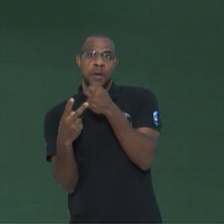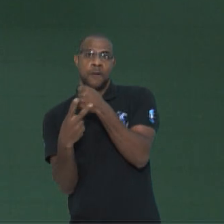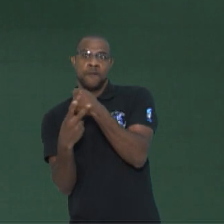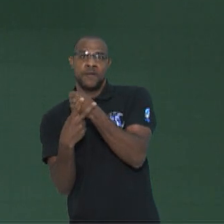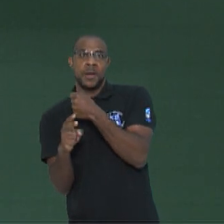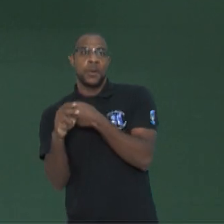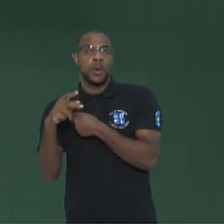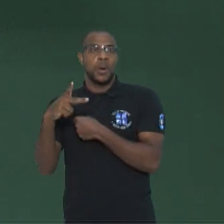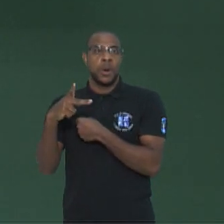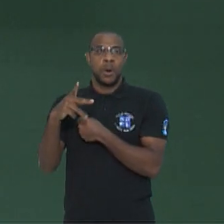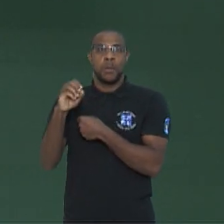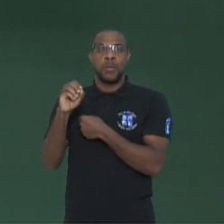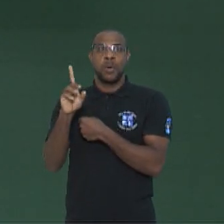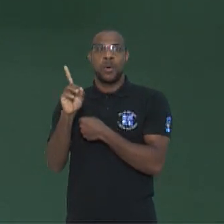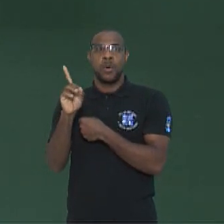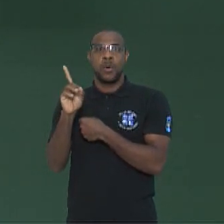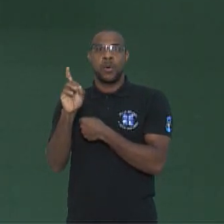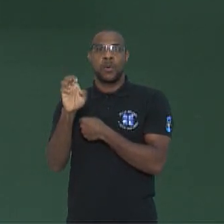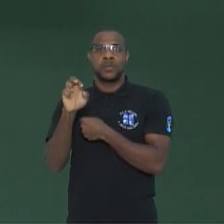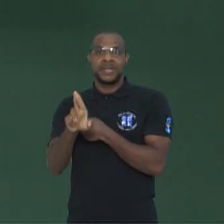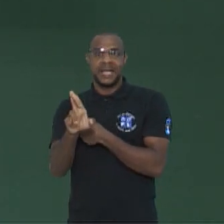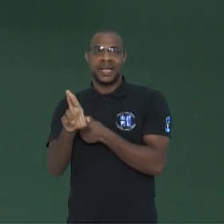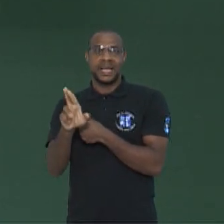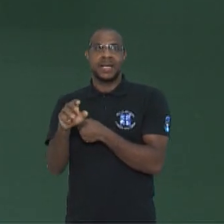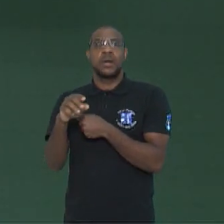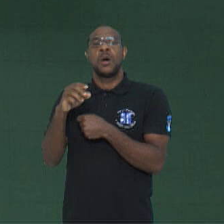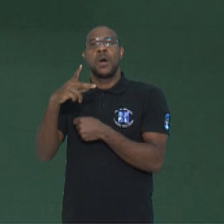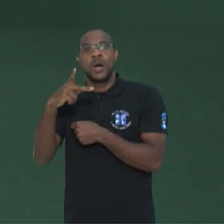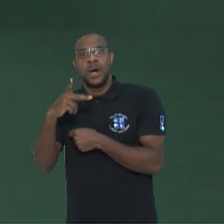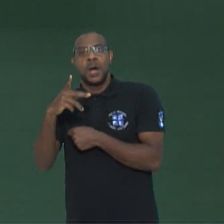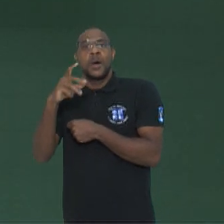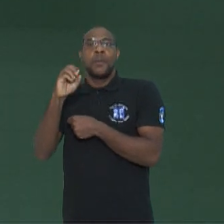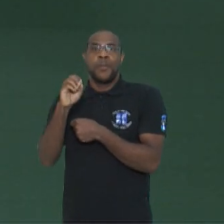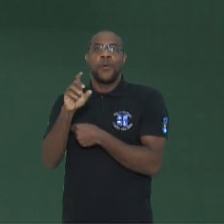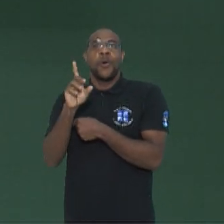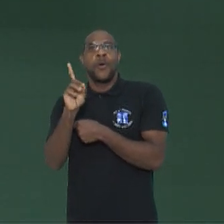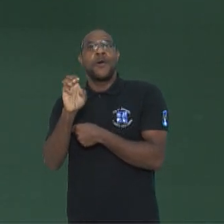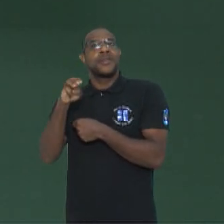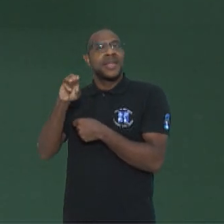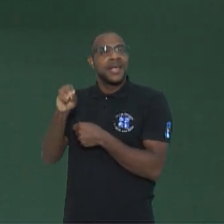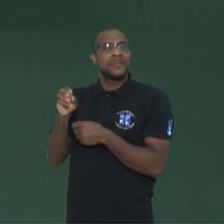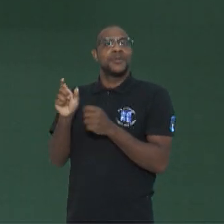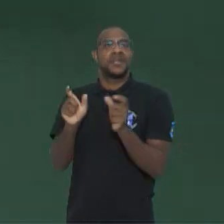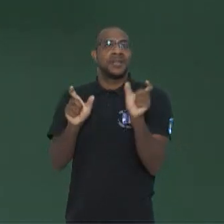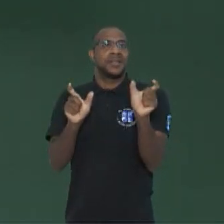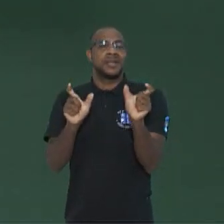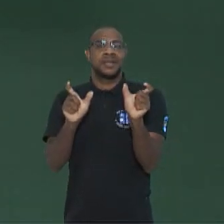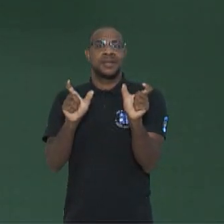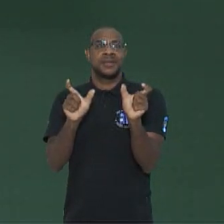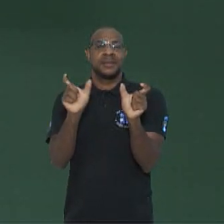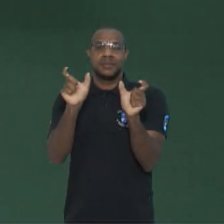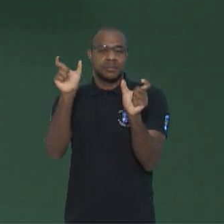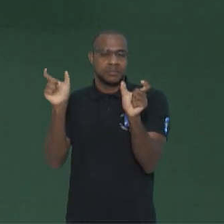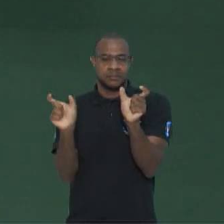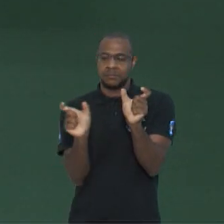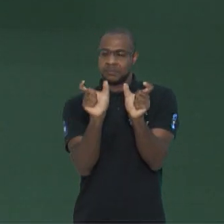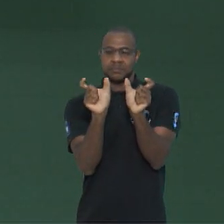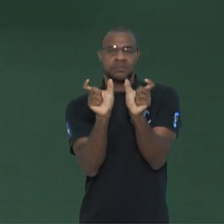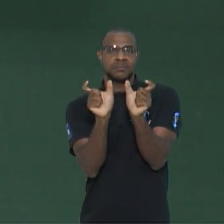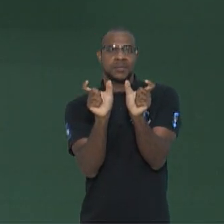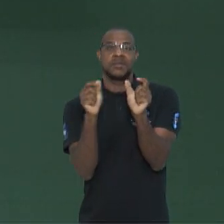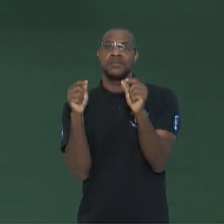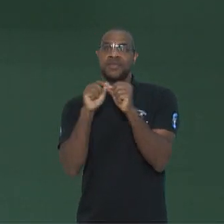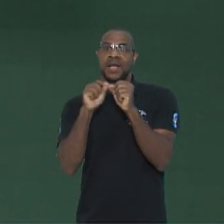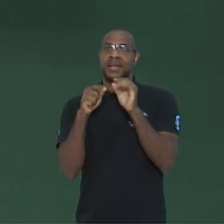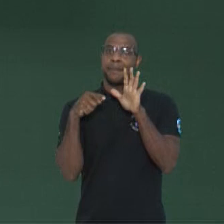Às vezes vocês poderiam pensar assim, mas a pergunta é meio óbvia, mas a gente faz essa pergunta para que fique bem